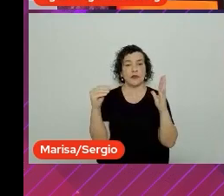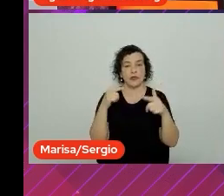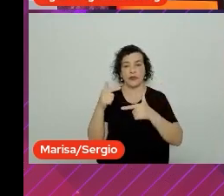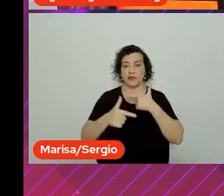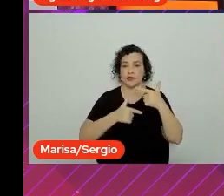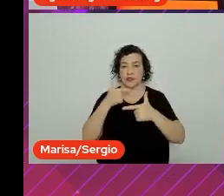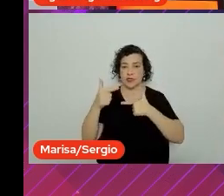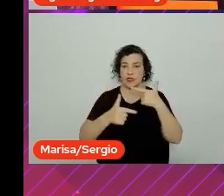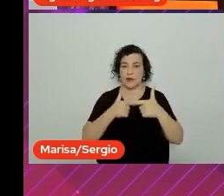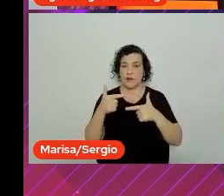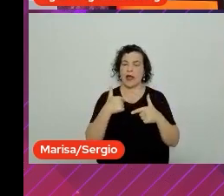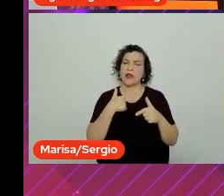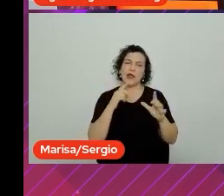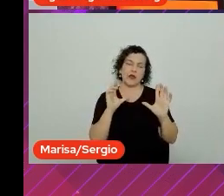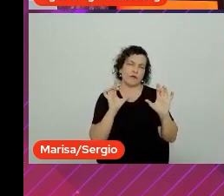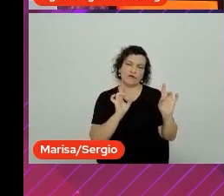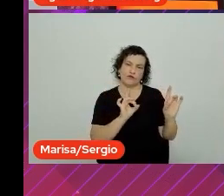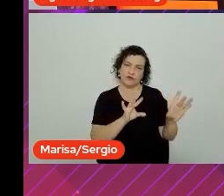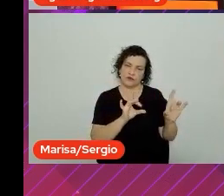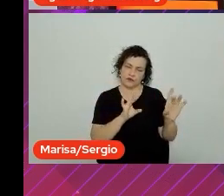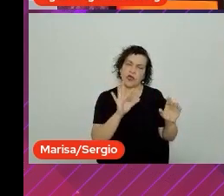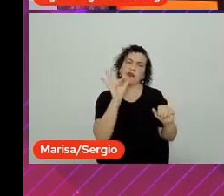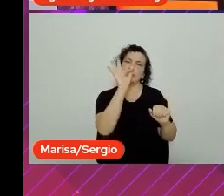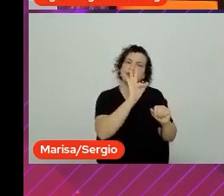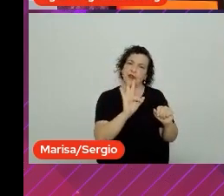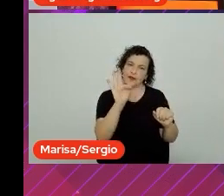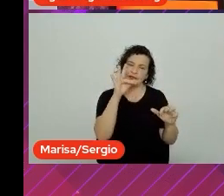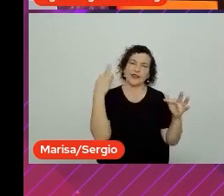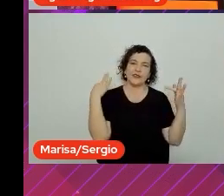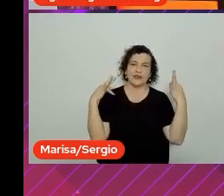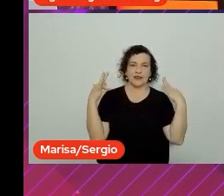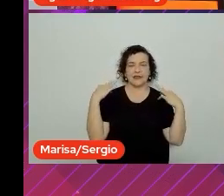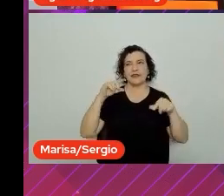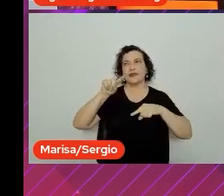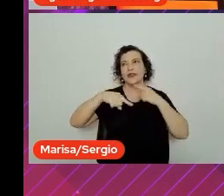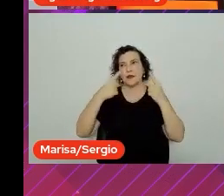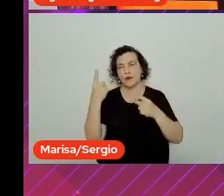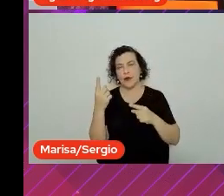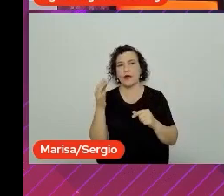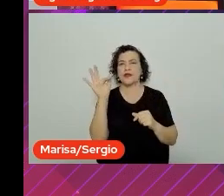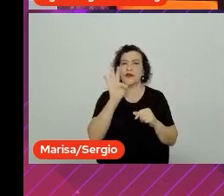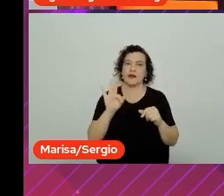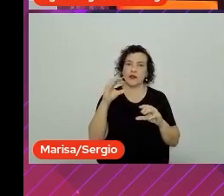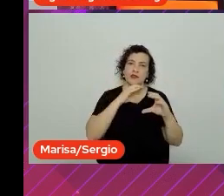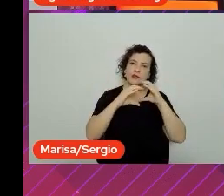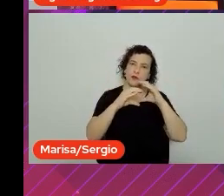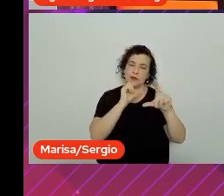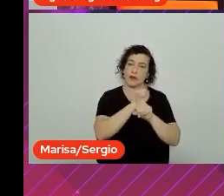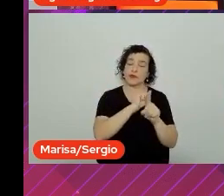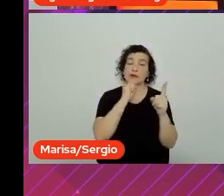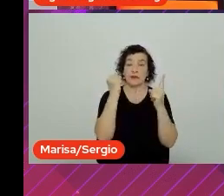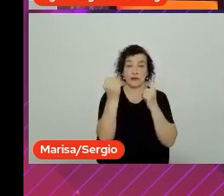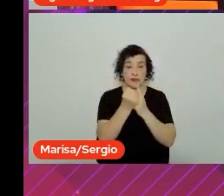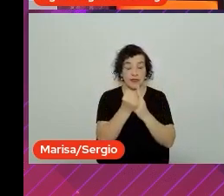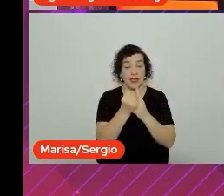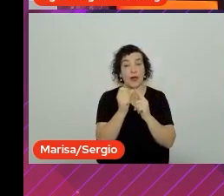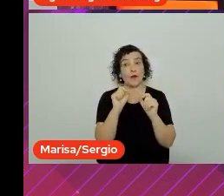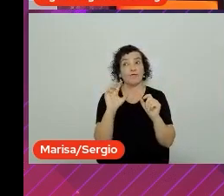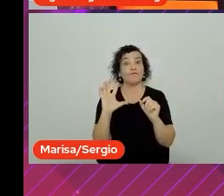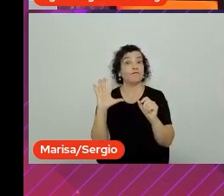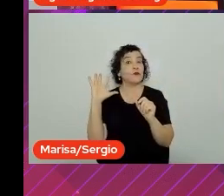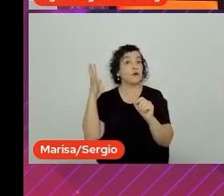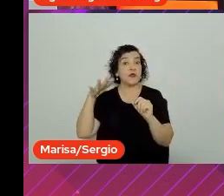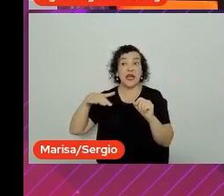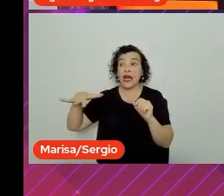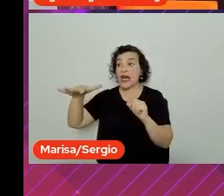ele não é técnico, eu fiz faculdade de turismo, depois eu fiz faculdade de comunicação social, caí meio que de paraquedas na